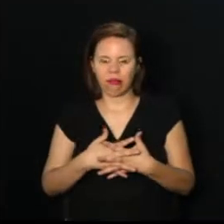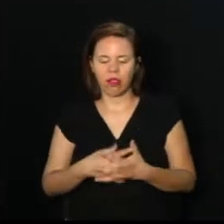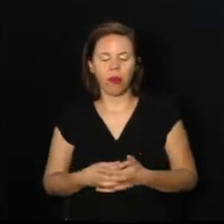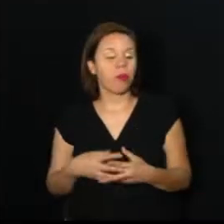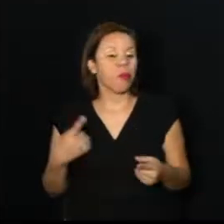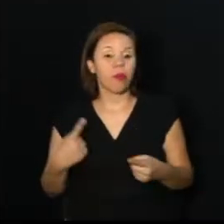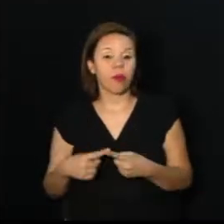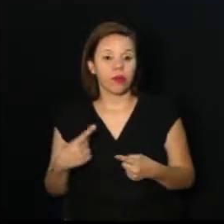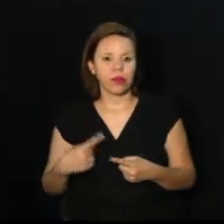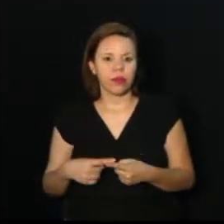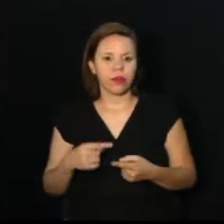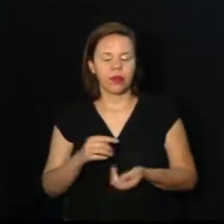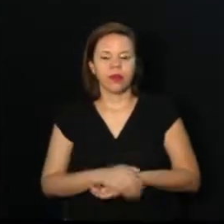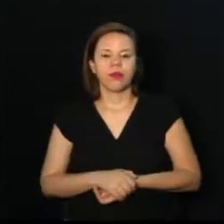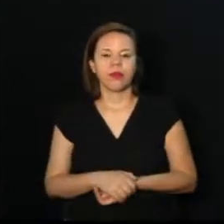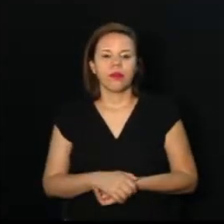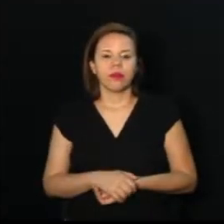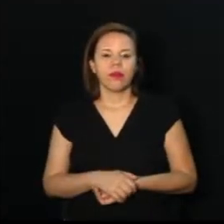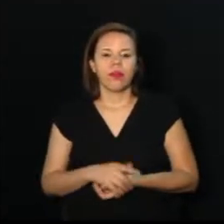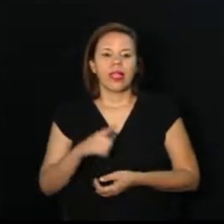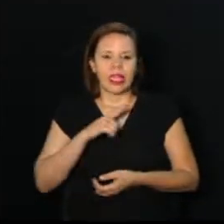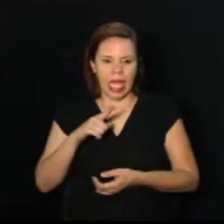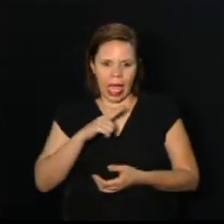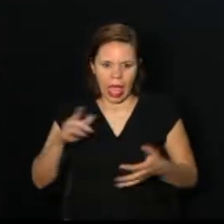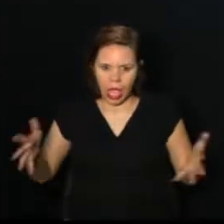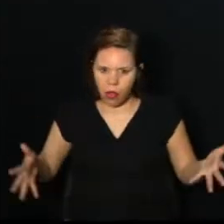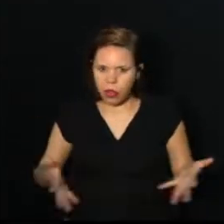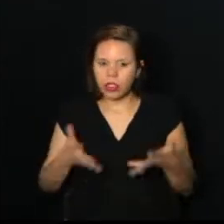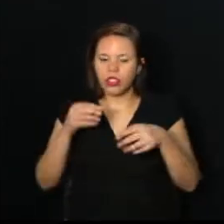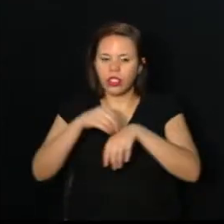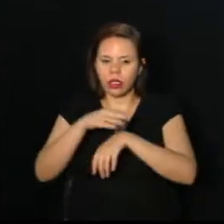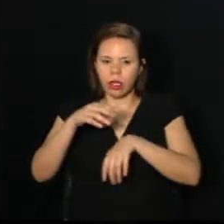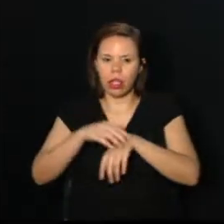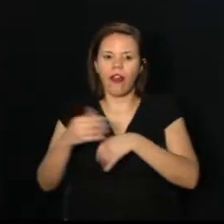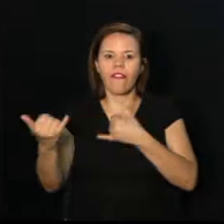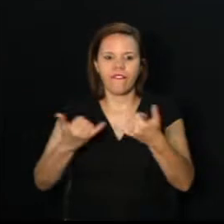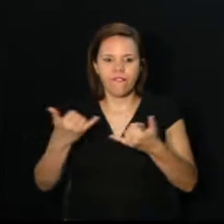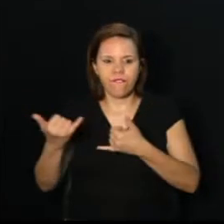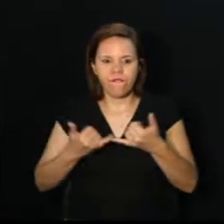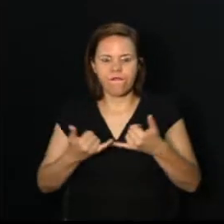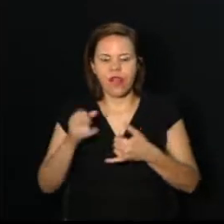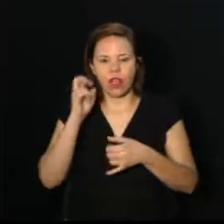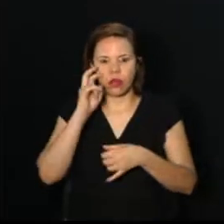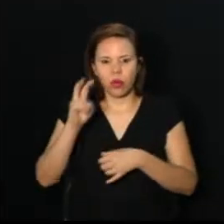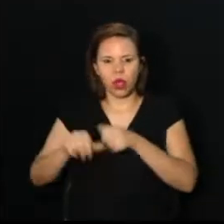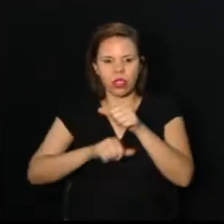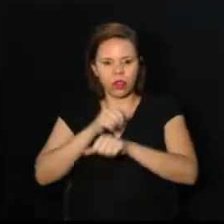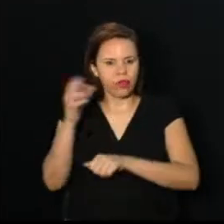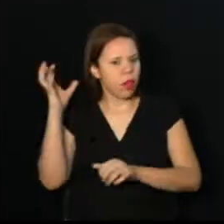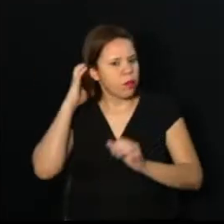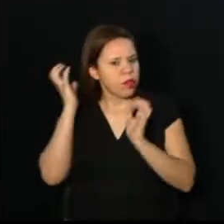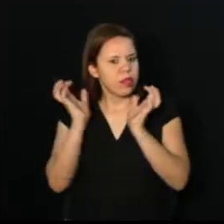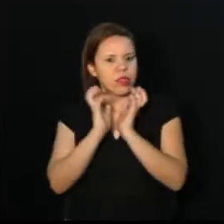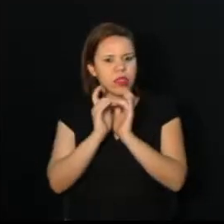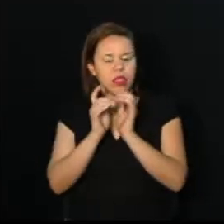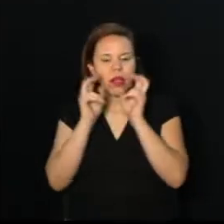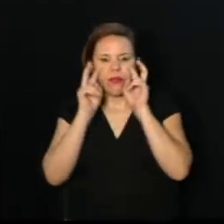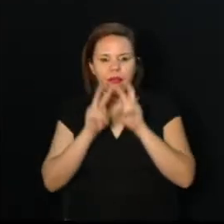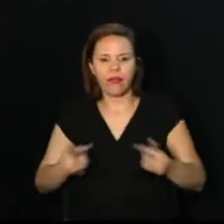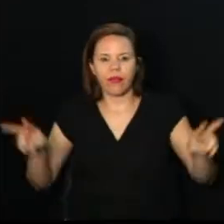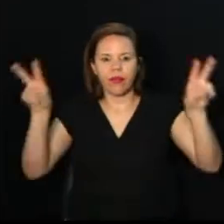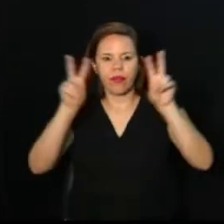quê? Nós temos um estímulo, que é uma letra, por exemplo.